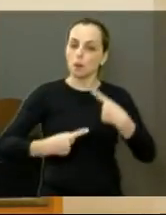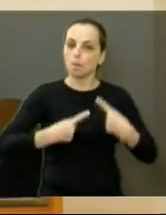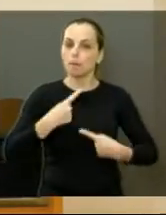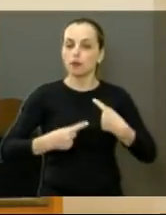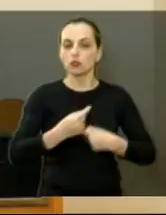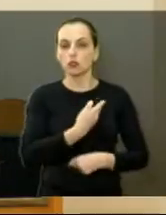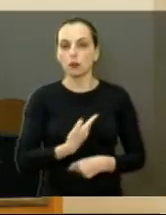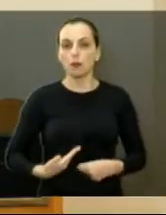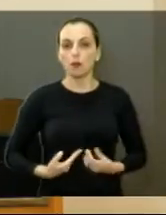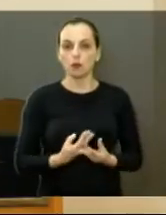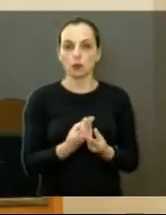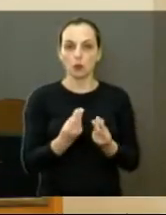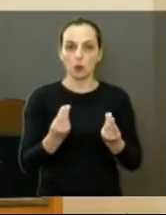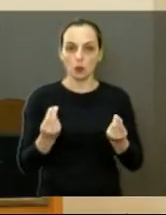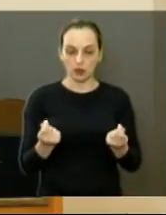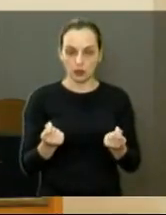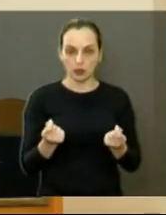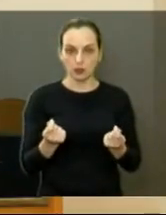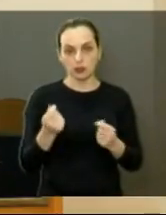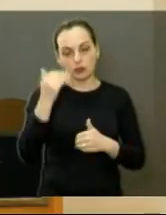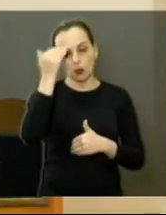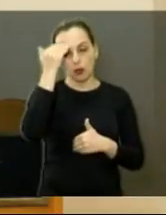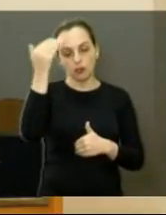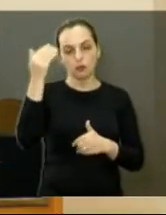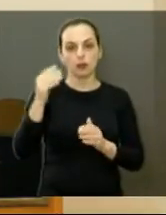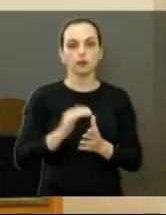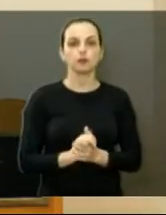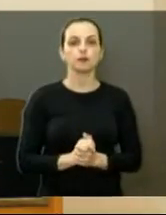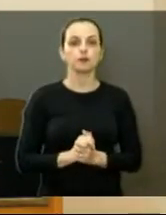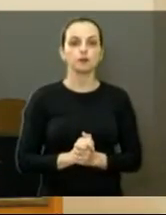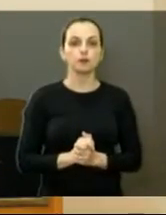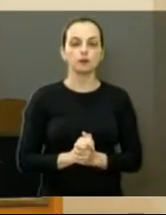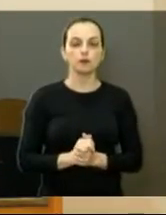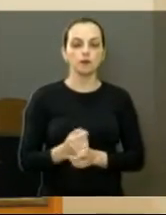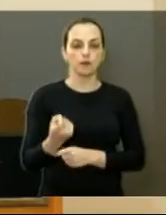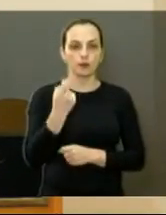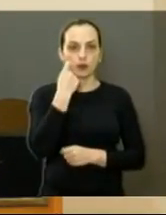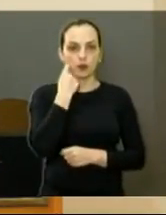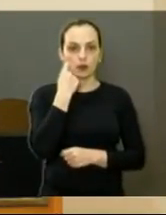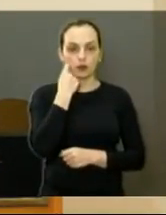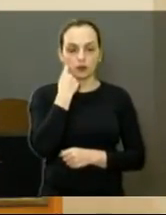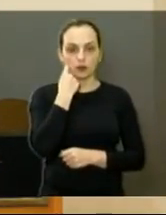com qualidade. Então, nossos agradecimentos. Na sexta-feira,